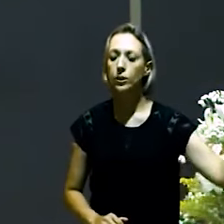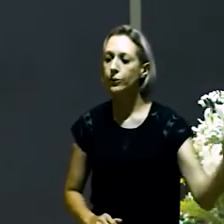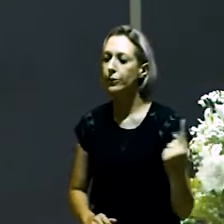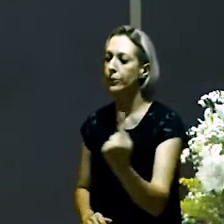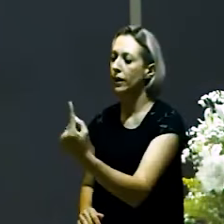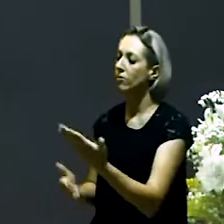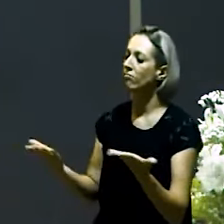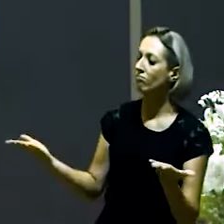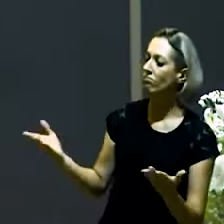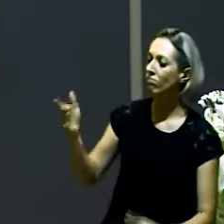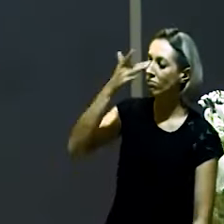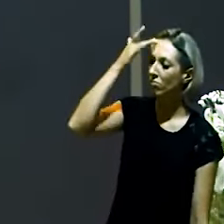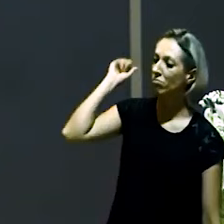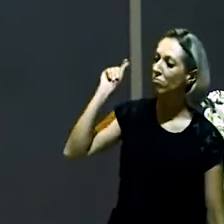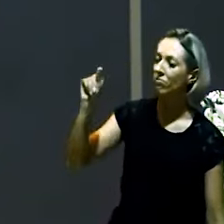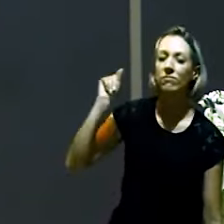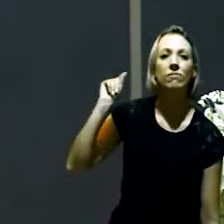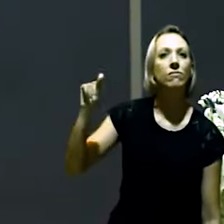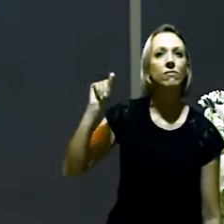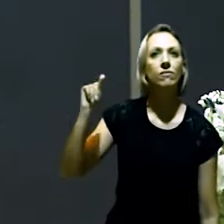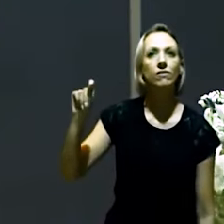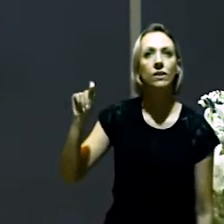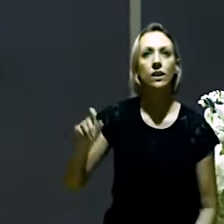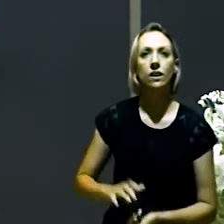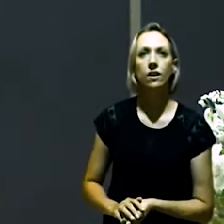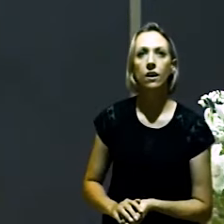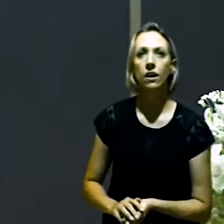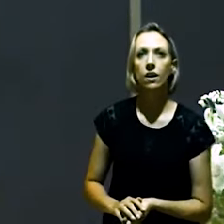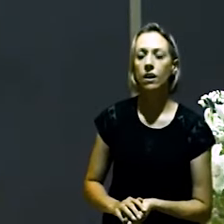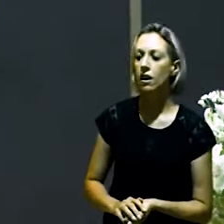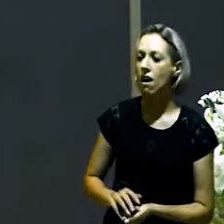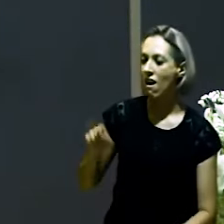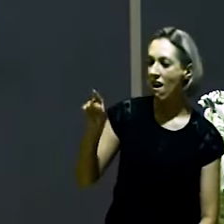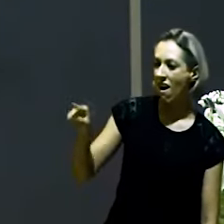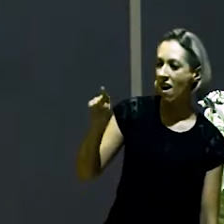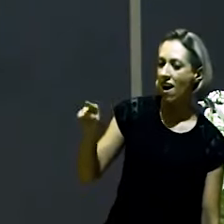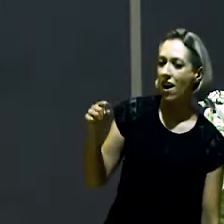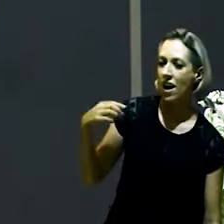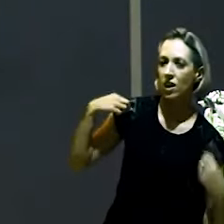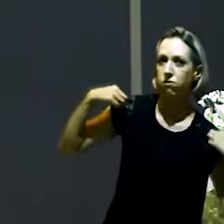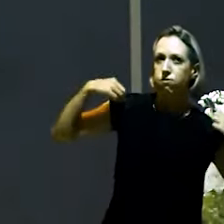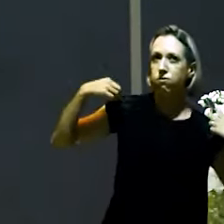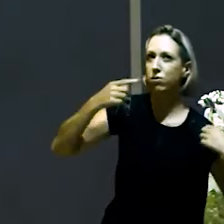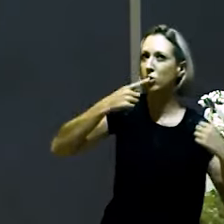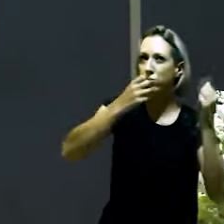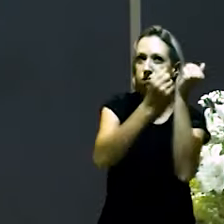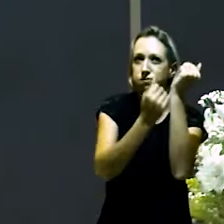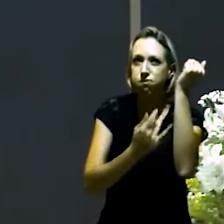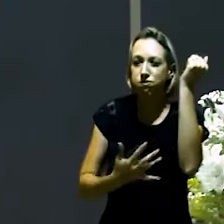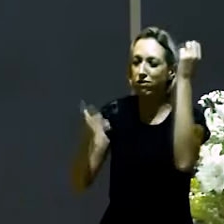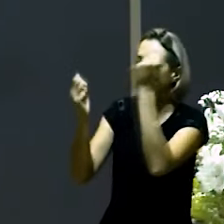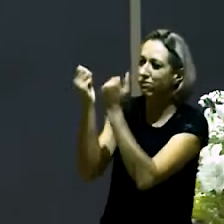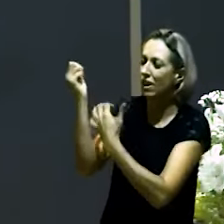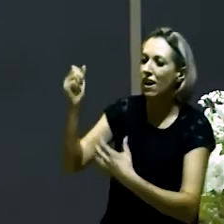esse? Por que estão vermelhas as tuas vestes? Por que estão